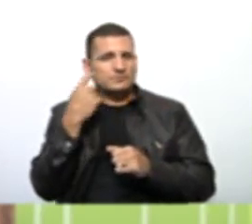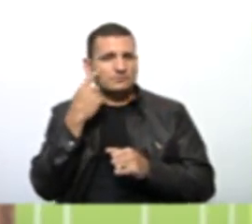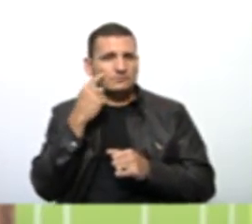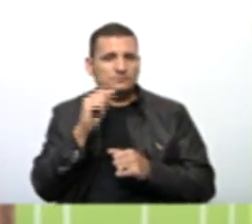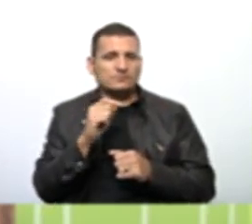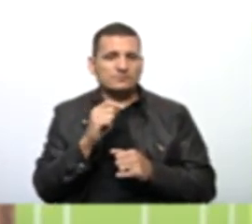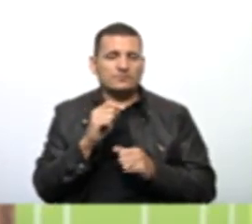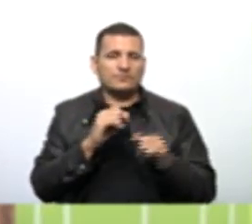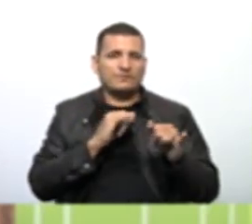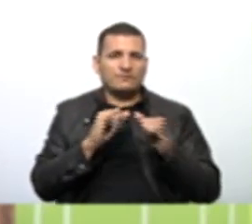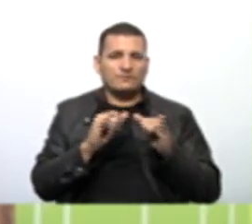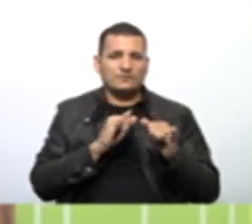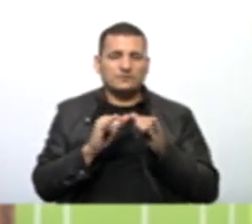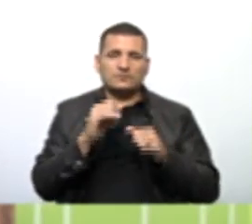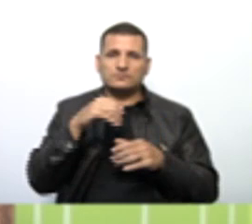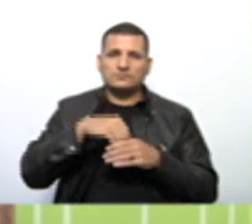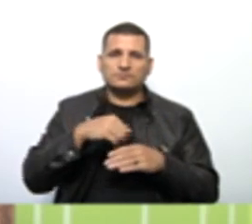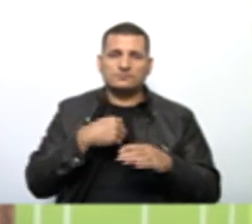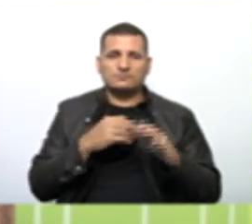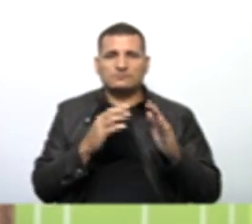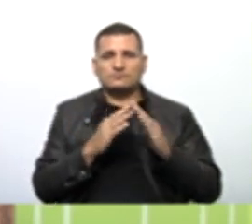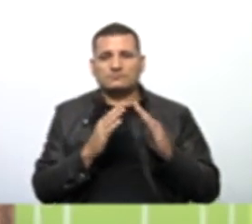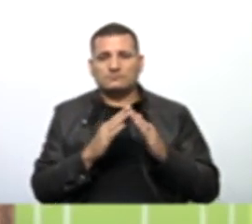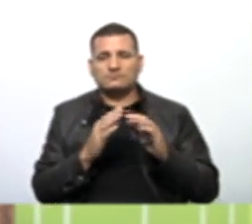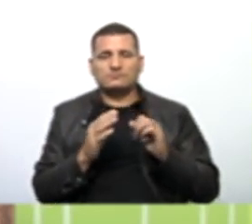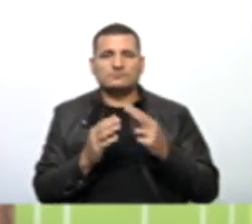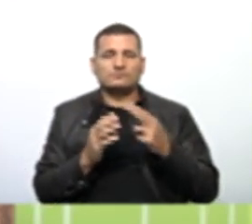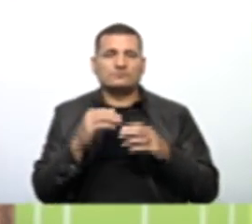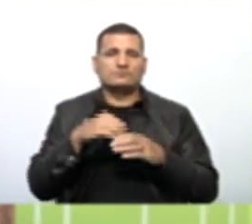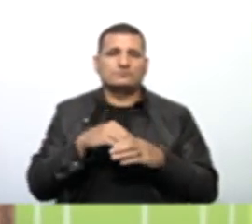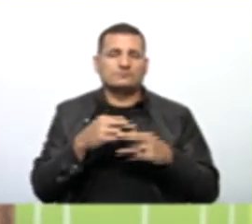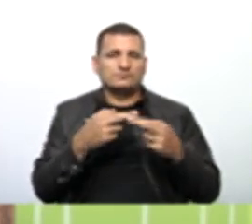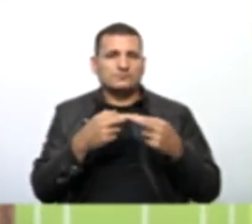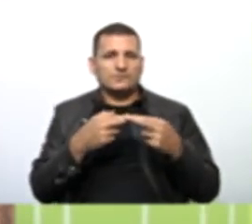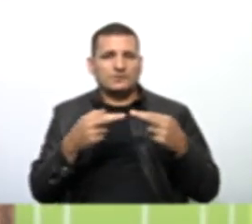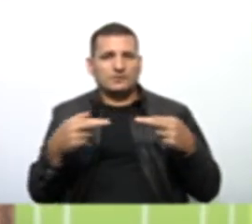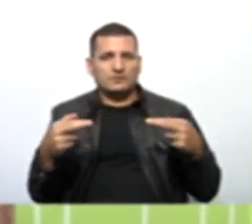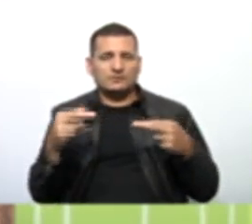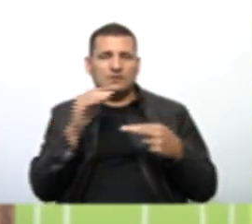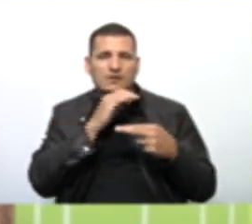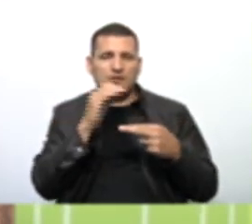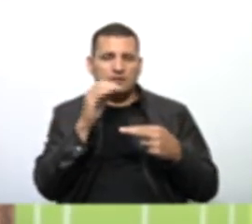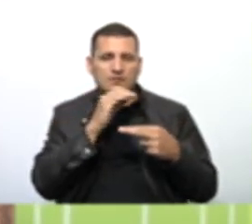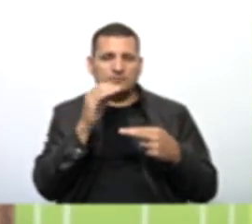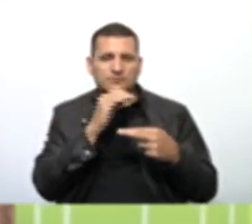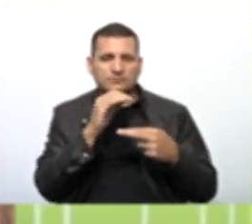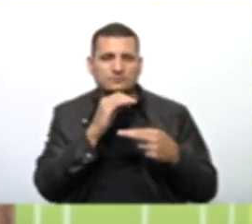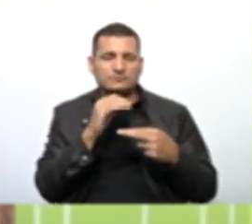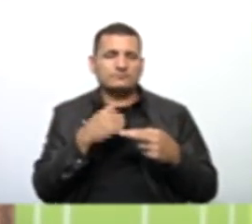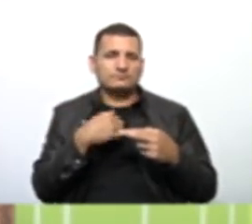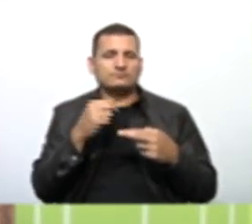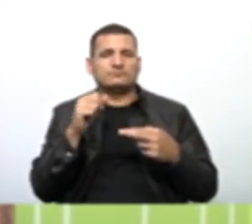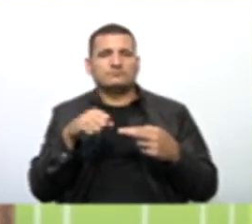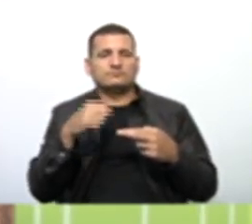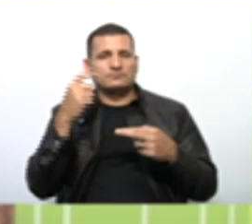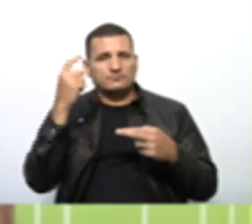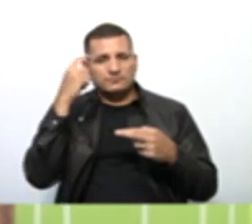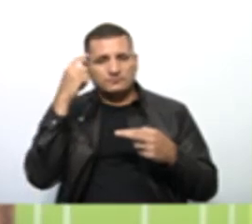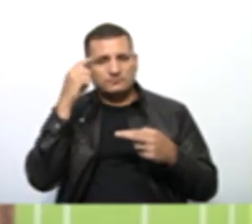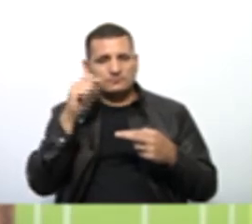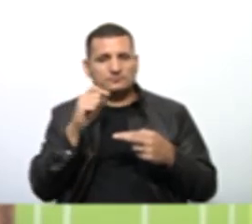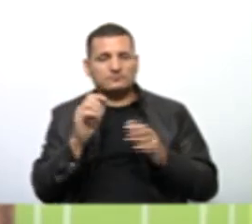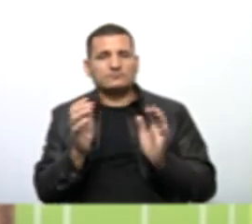informações dentro da minha casa e da minha rede interna com alta velocidade aí sim eu posso pensar em